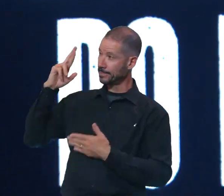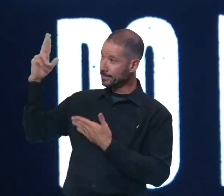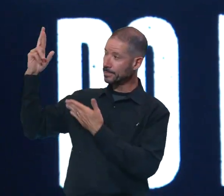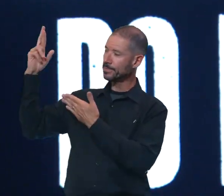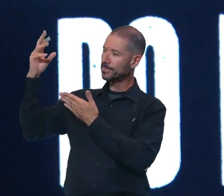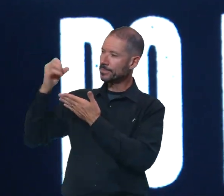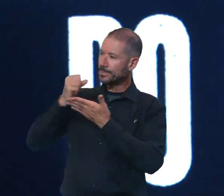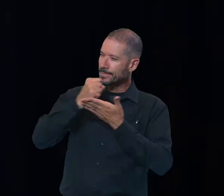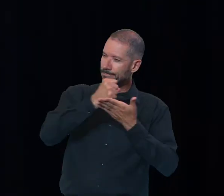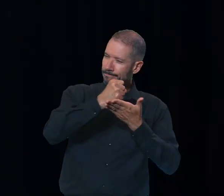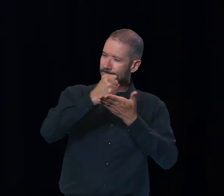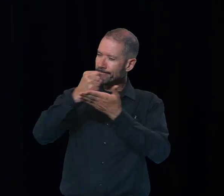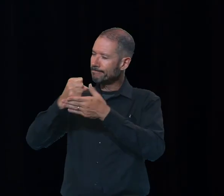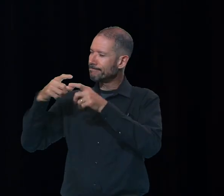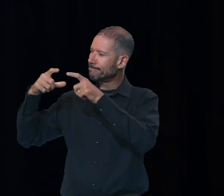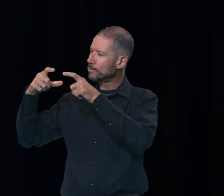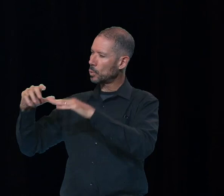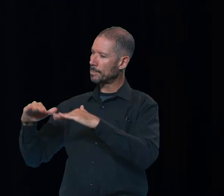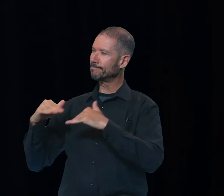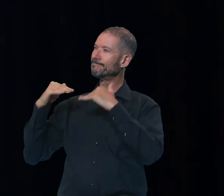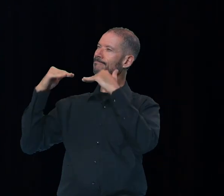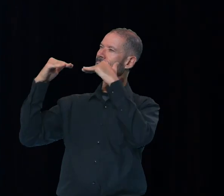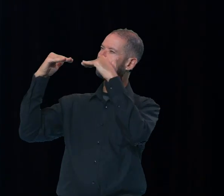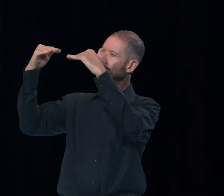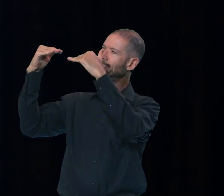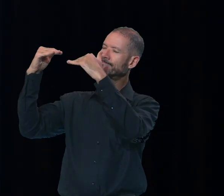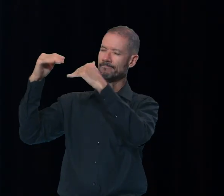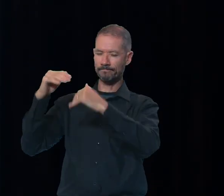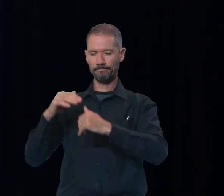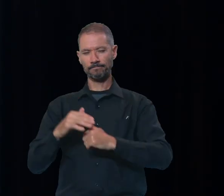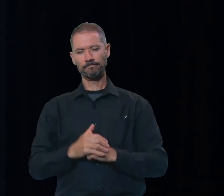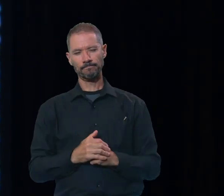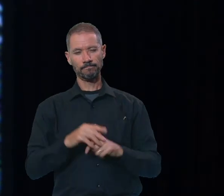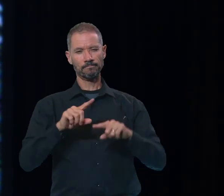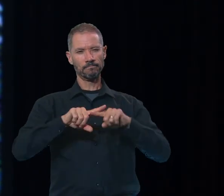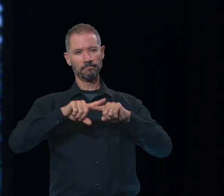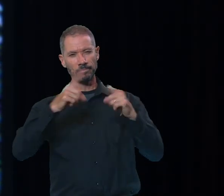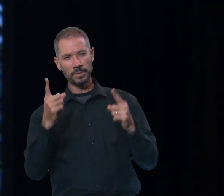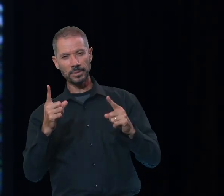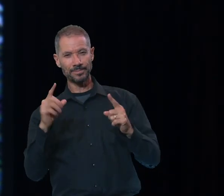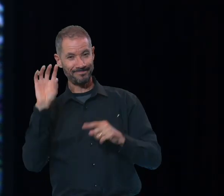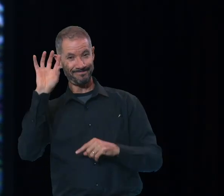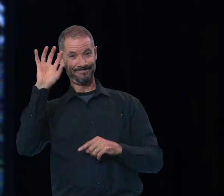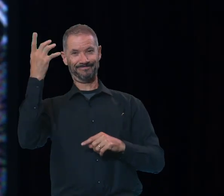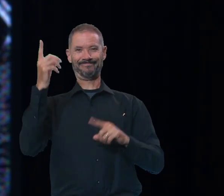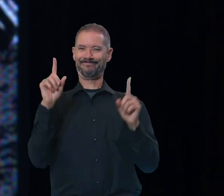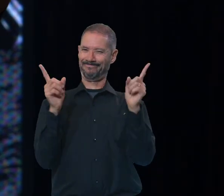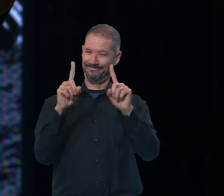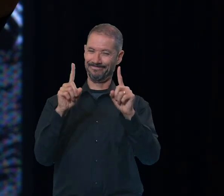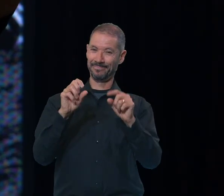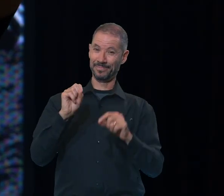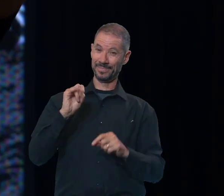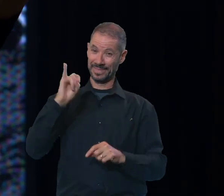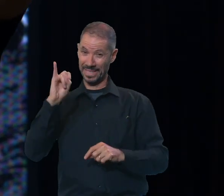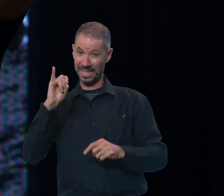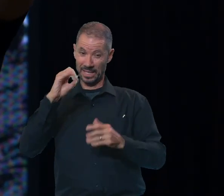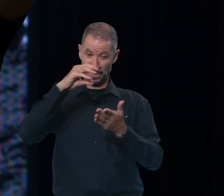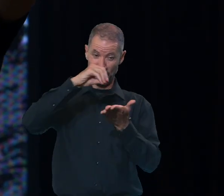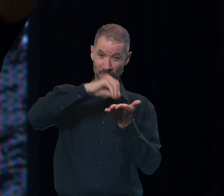levar muitos de nós aqui para lugares cada vez maiores. Mas isso não vai acontecer enquanto